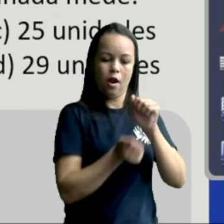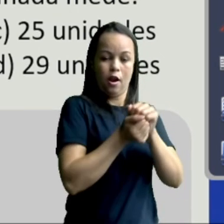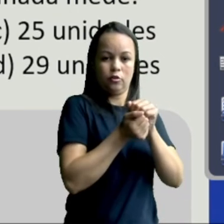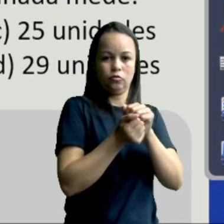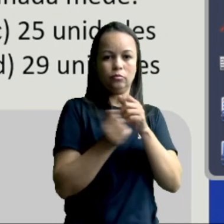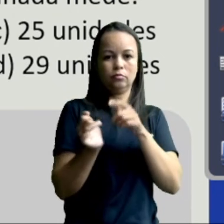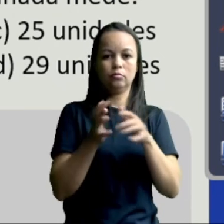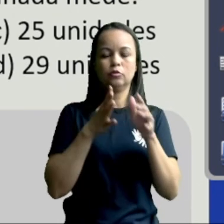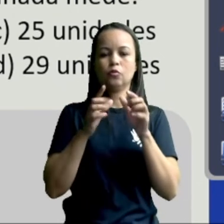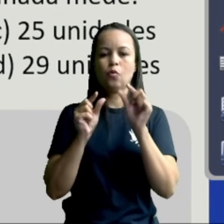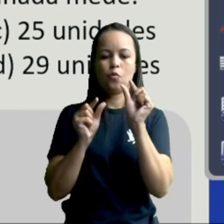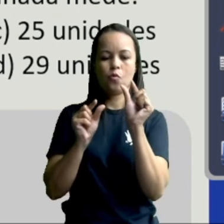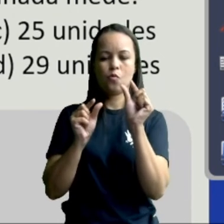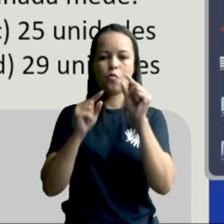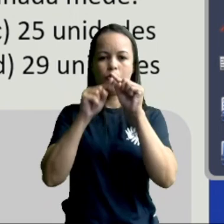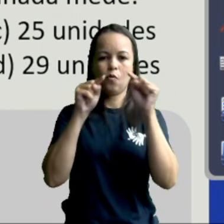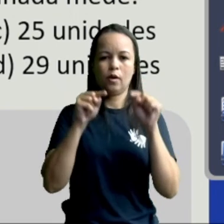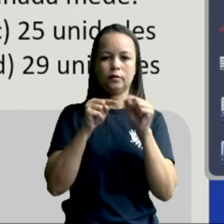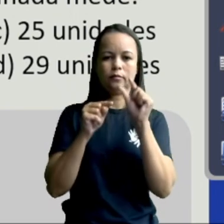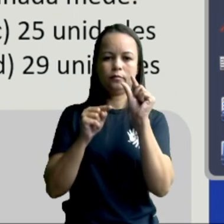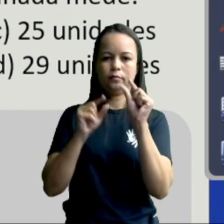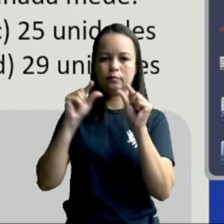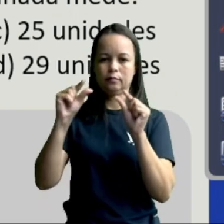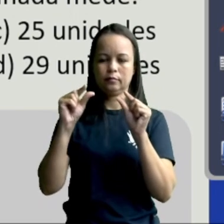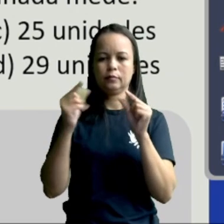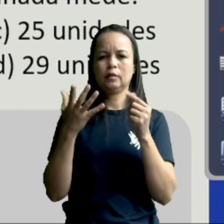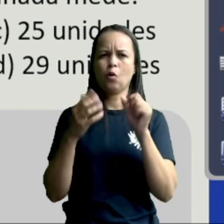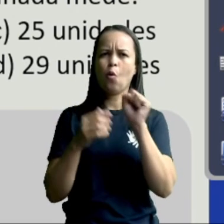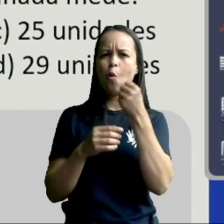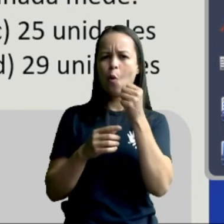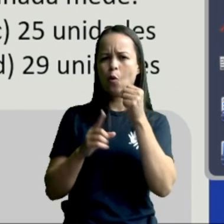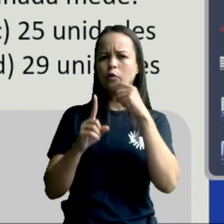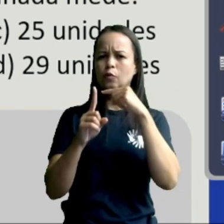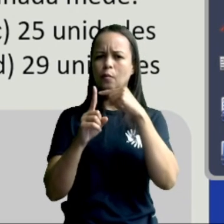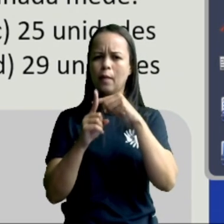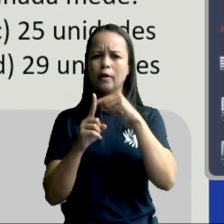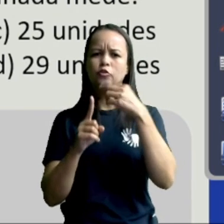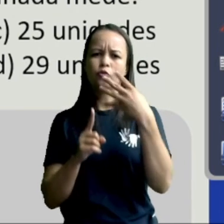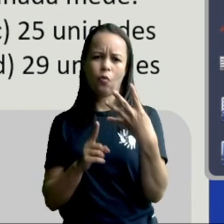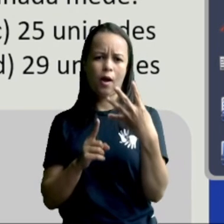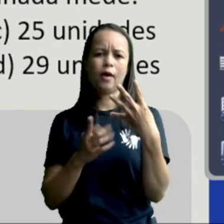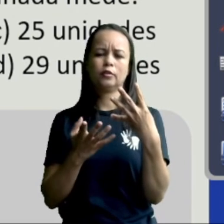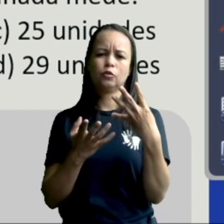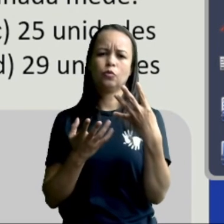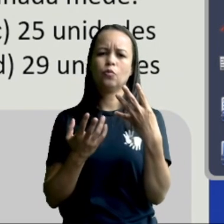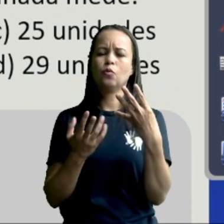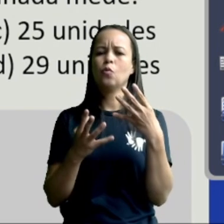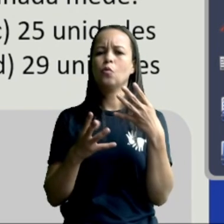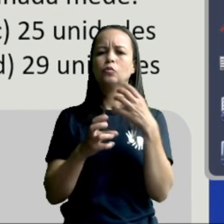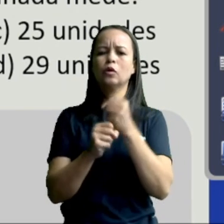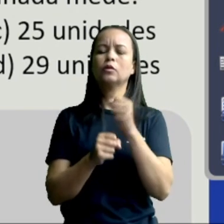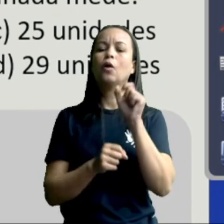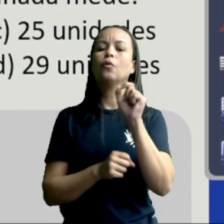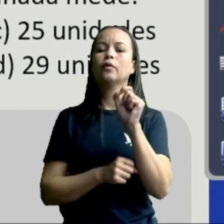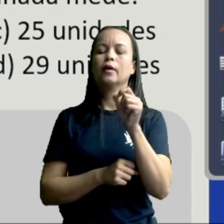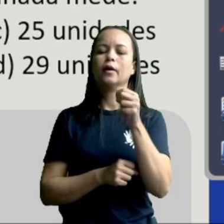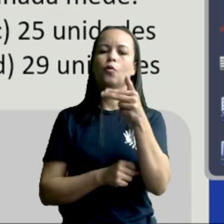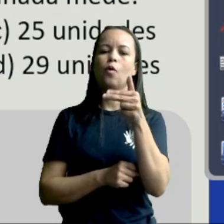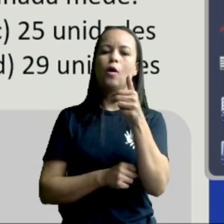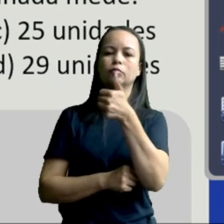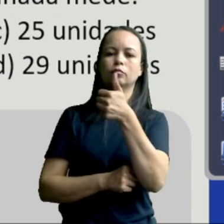esses 4 quadradinhos menores. Já tinham 8 aqui, com os 4 de cá, dá um total de